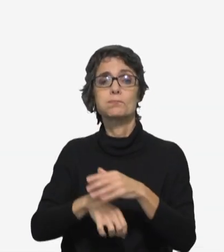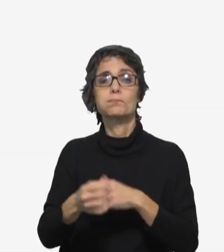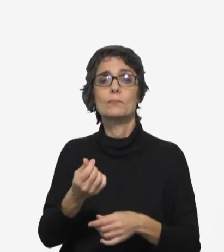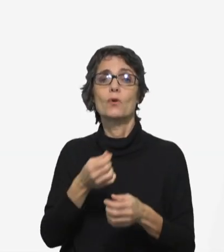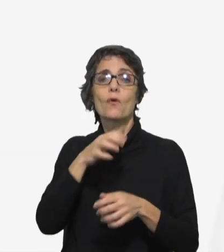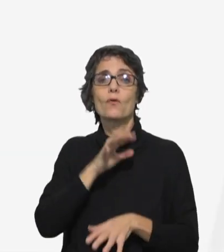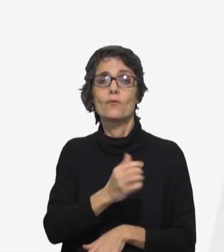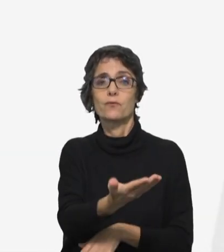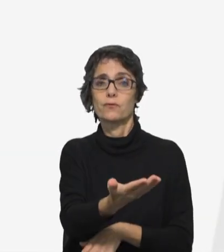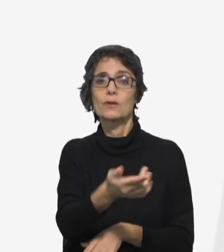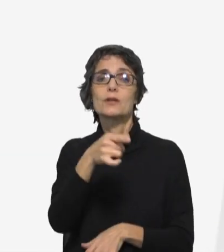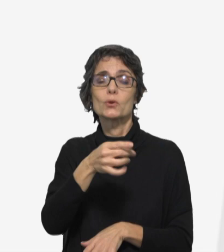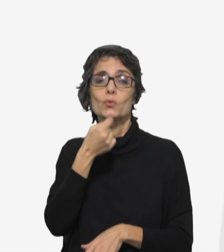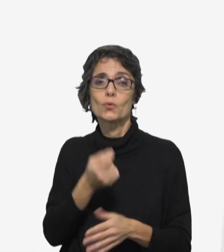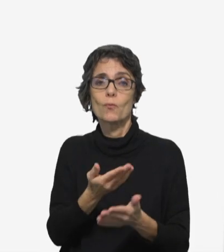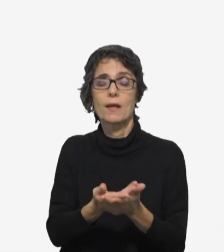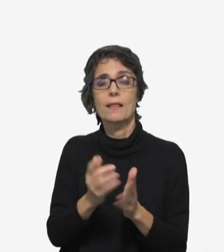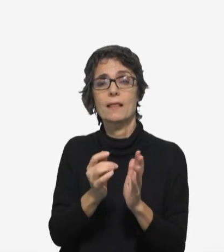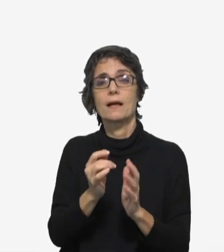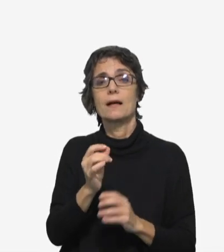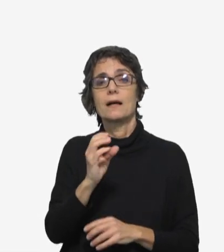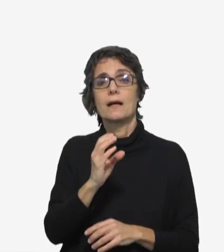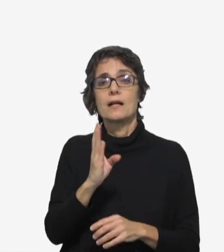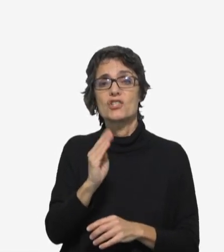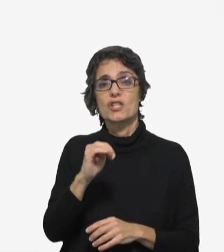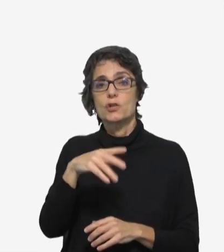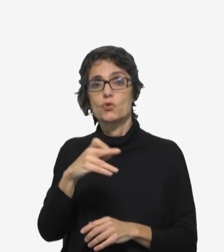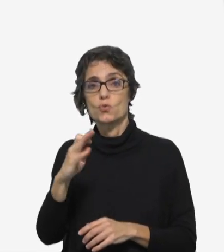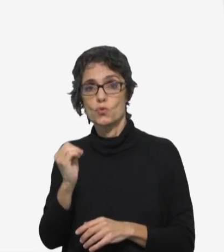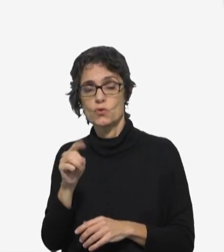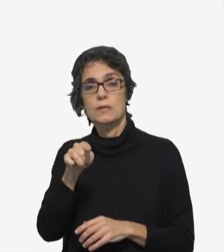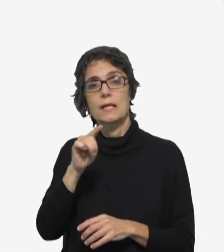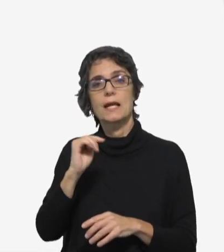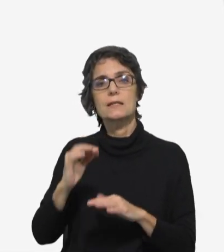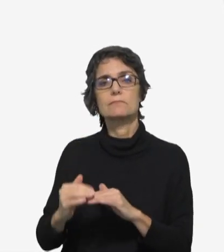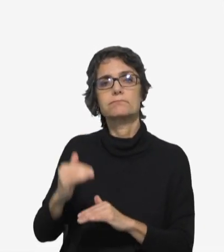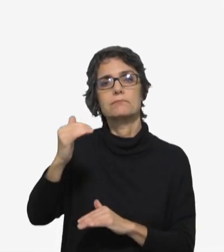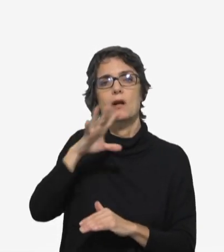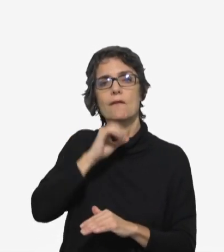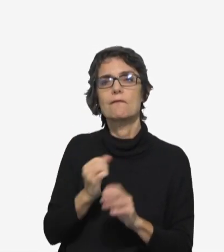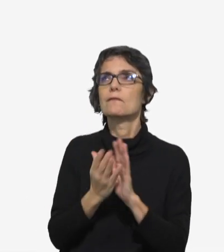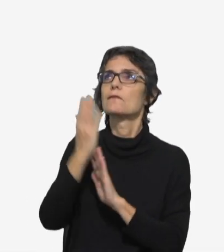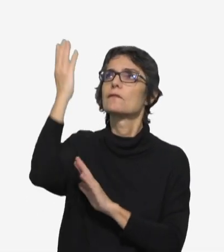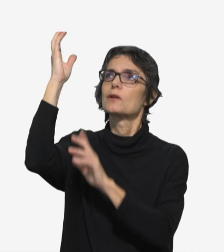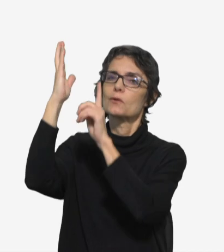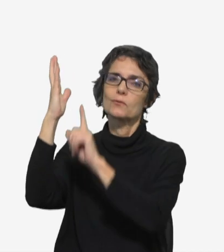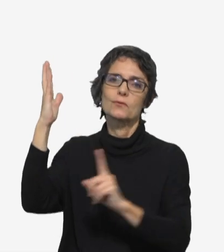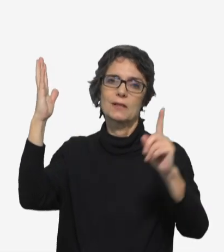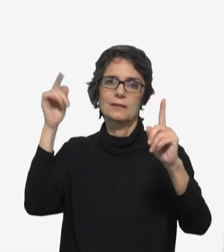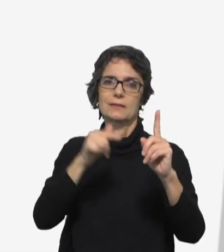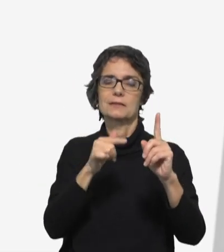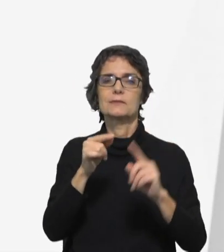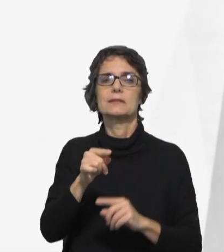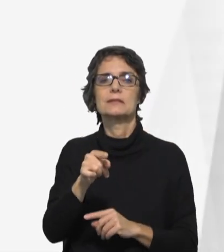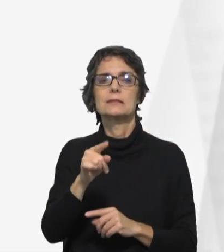filho, a quem porás o nome de Jesus. Ele será grande e chamar-se-á Filho do Altíssimo. O Senhor Deus